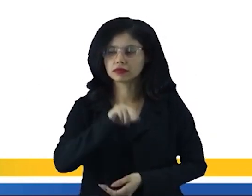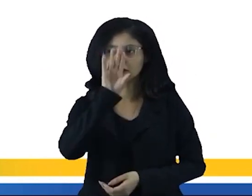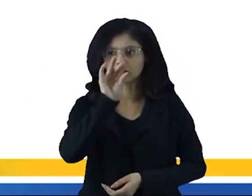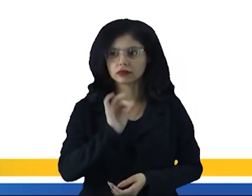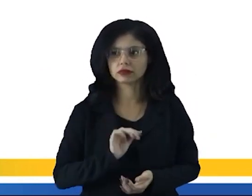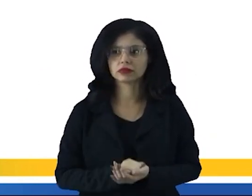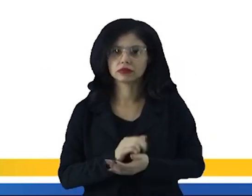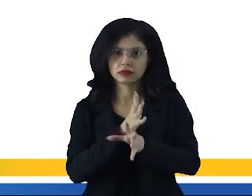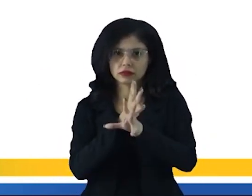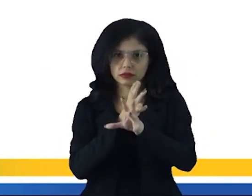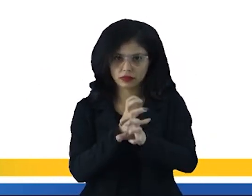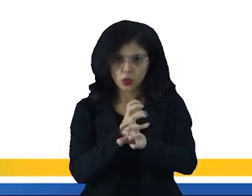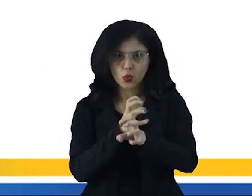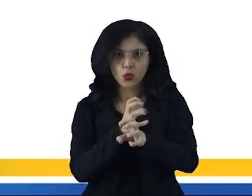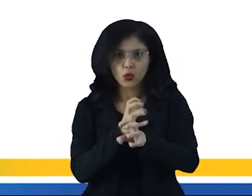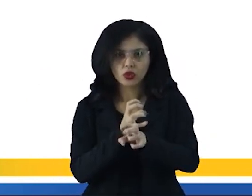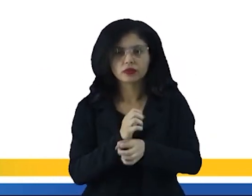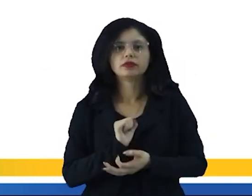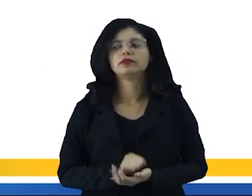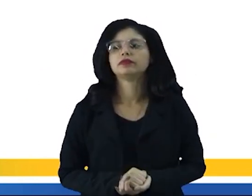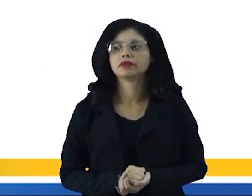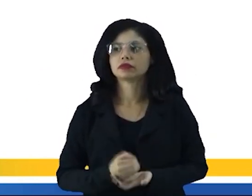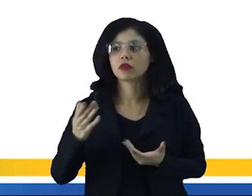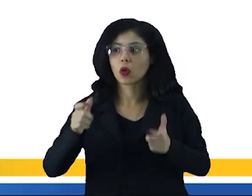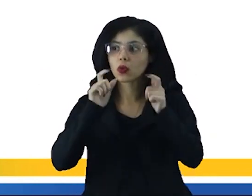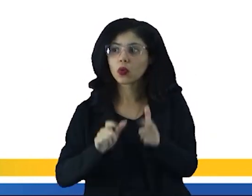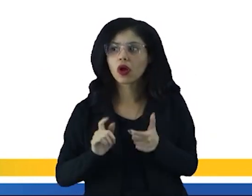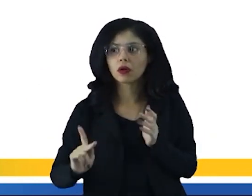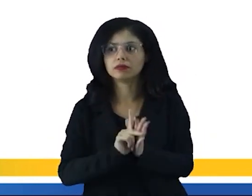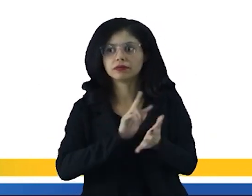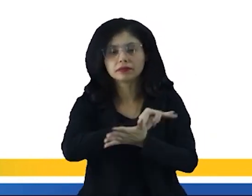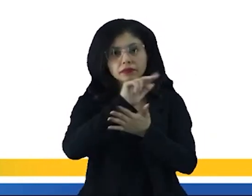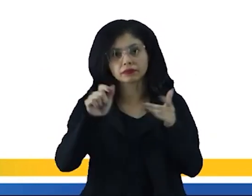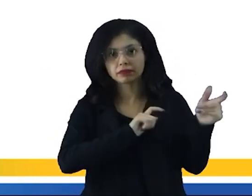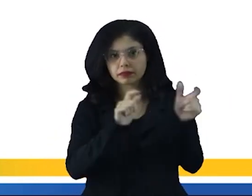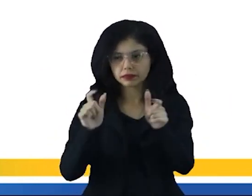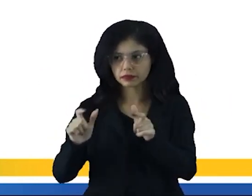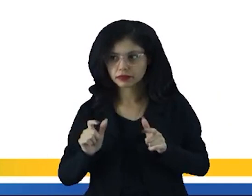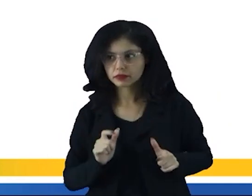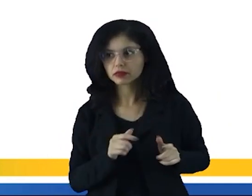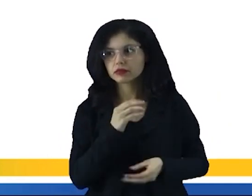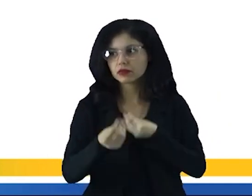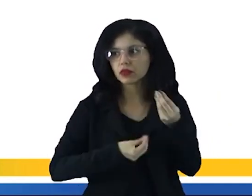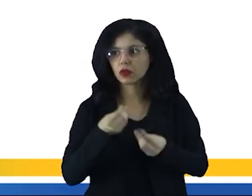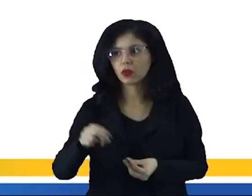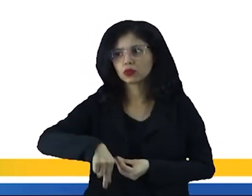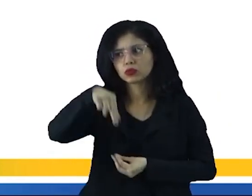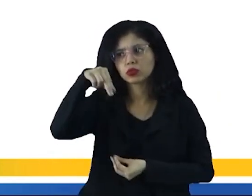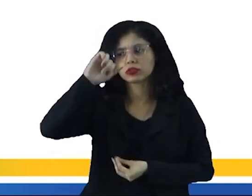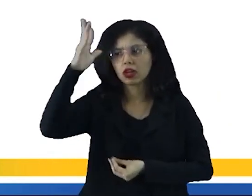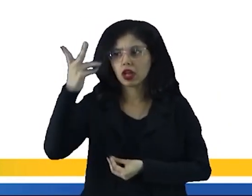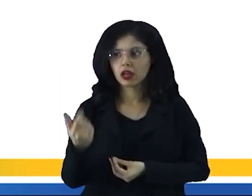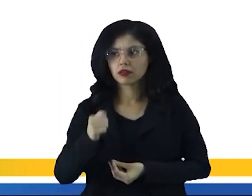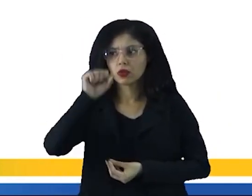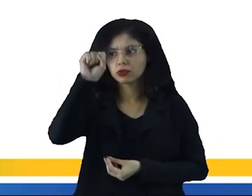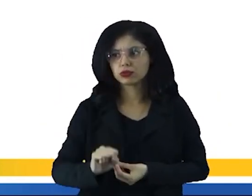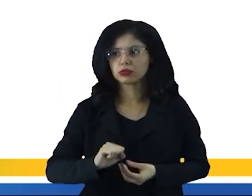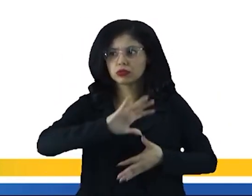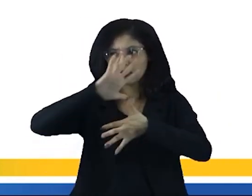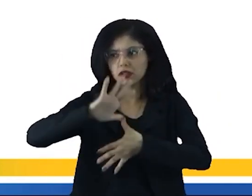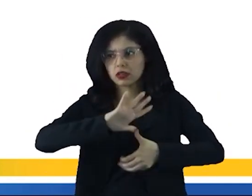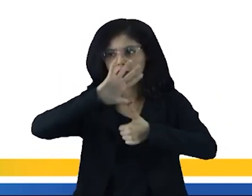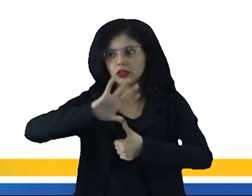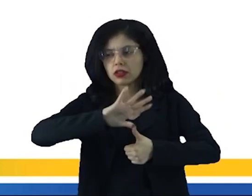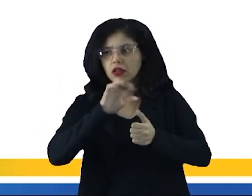agora dos desertos. A localização delas em vários lugares, como o norte da África, o sul da América do Sul,